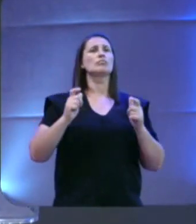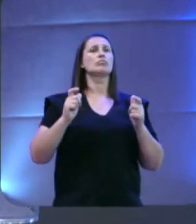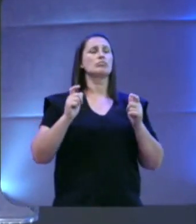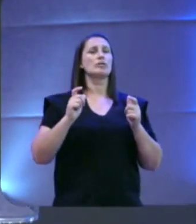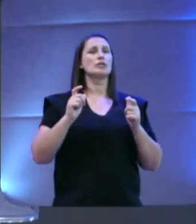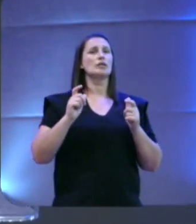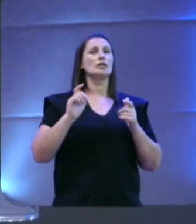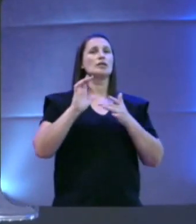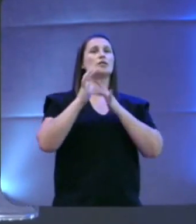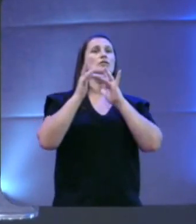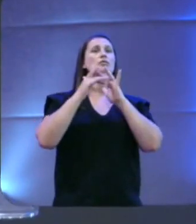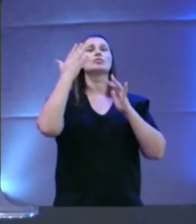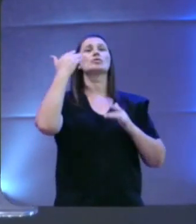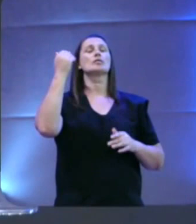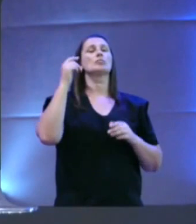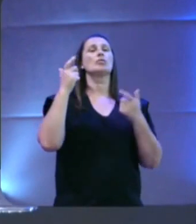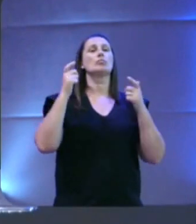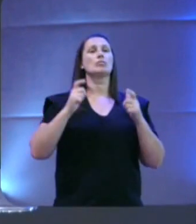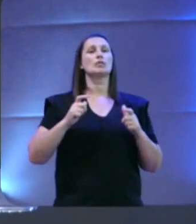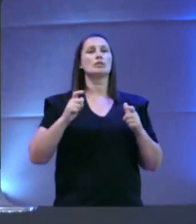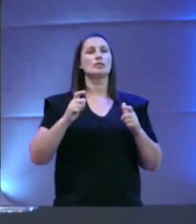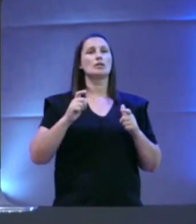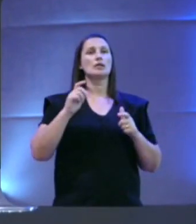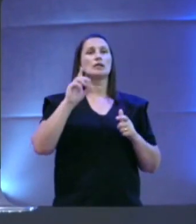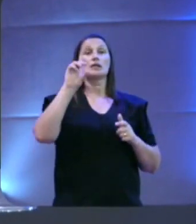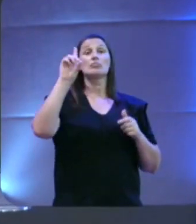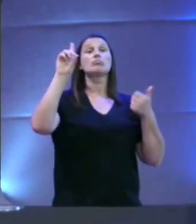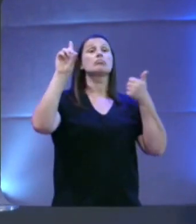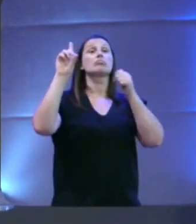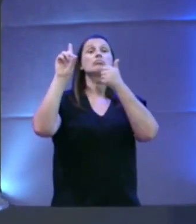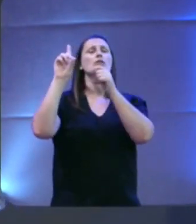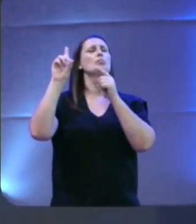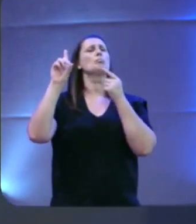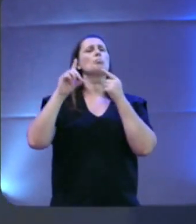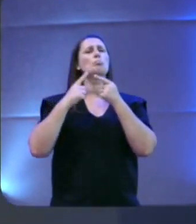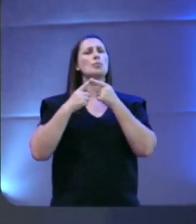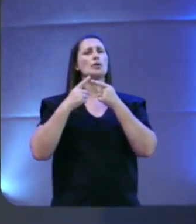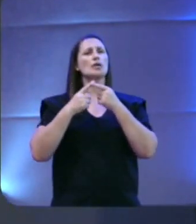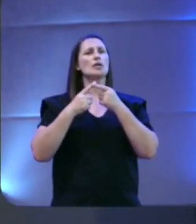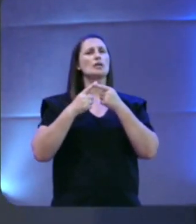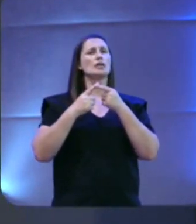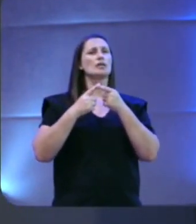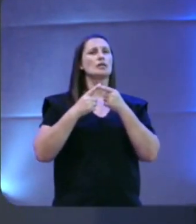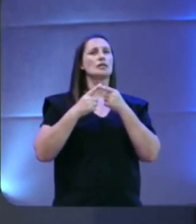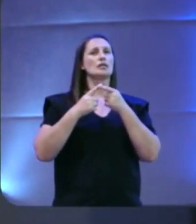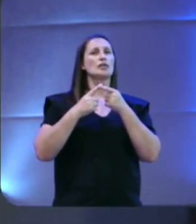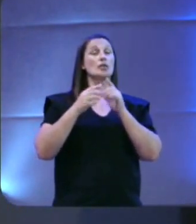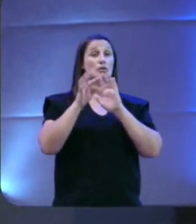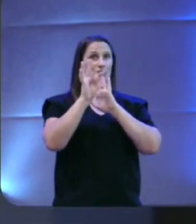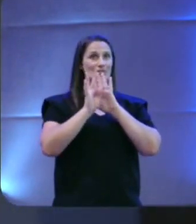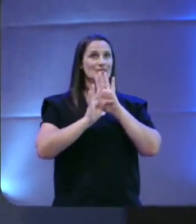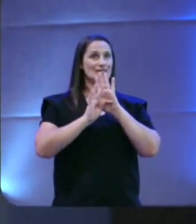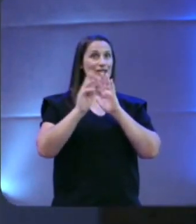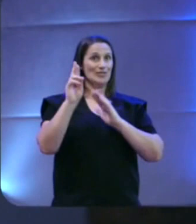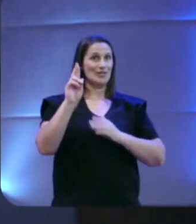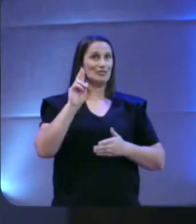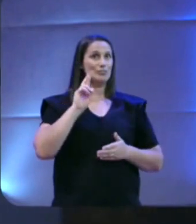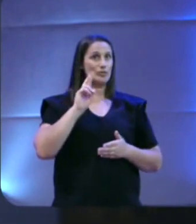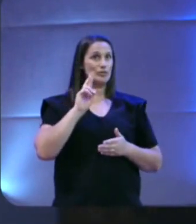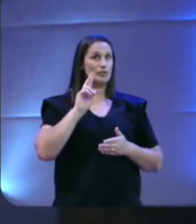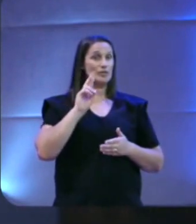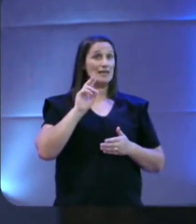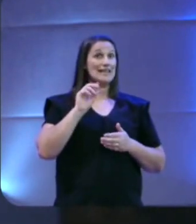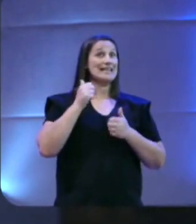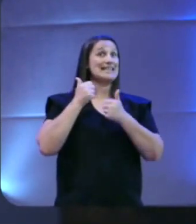Jesus nos chamou a fazer? Vamos seguir a Jesus? Por quê? Para quê? Eu acredito que esse texto nos responde também. O texto diz: